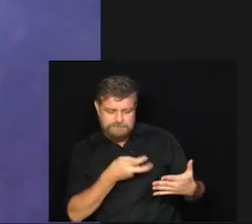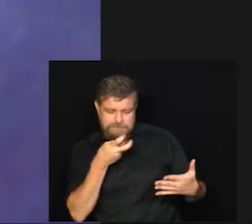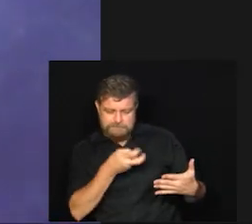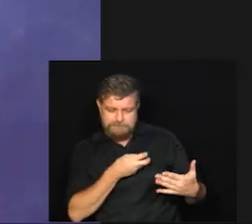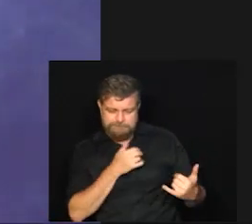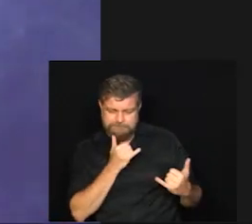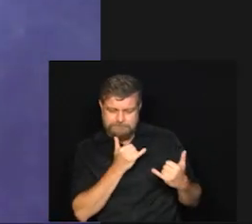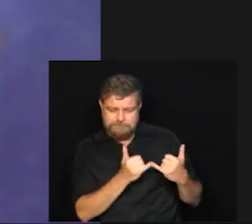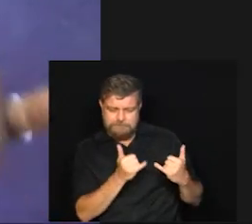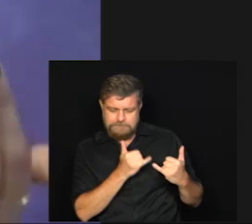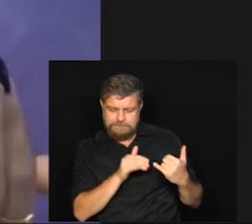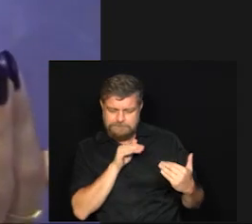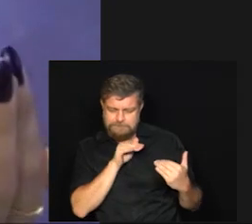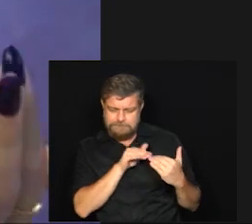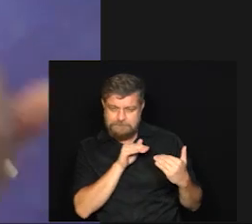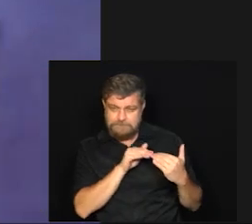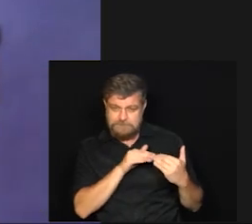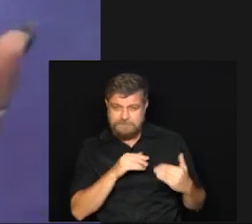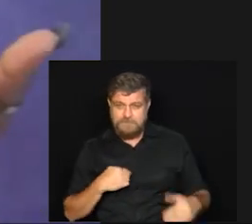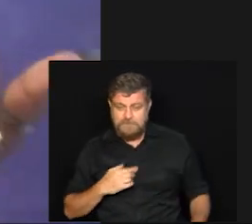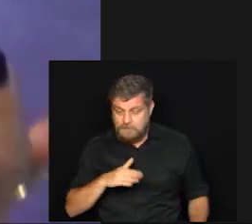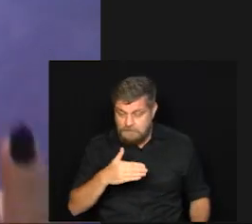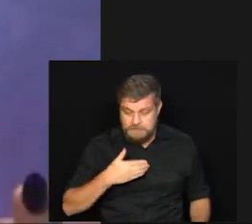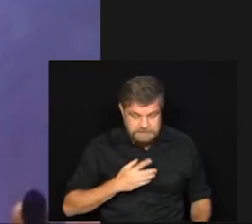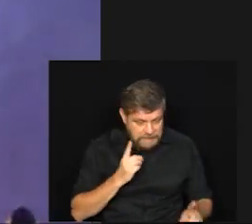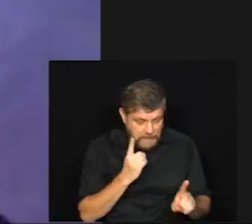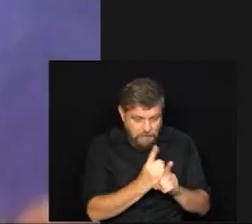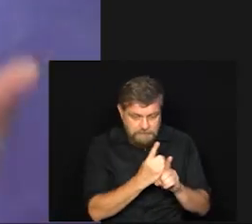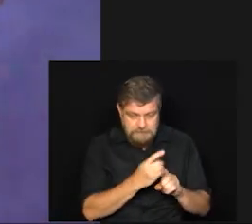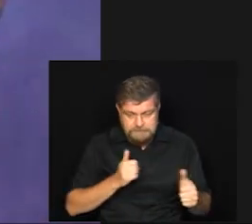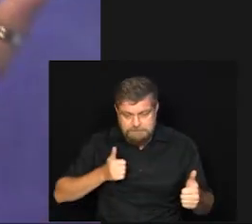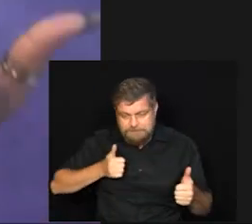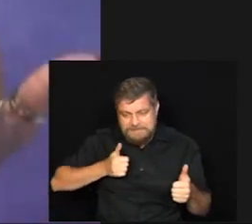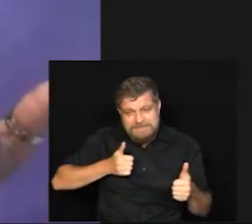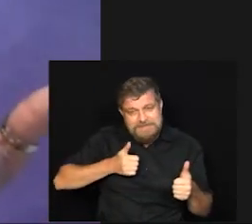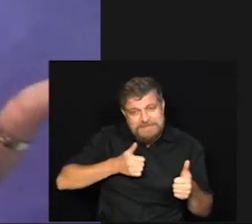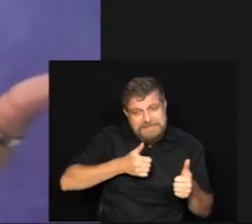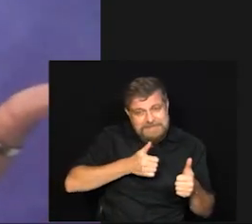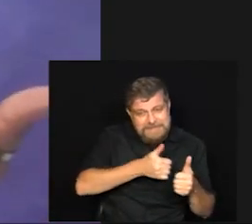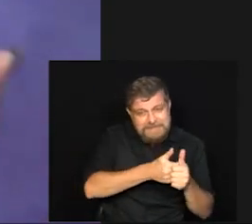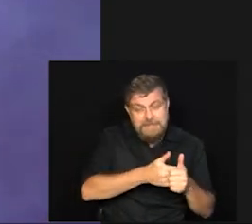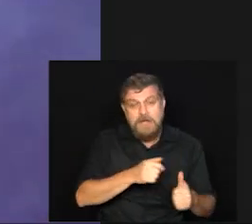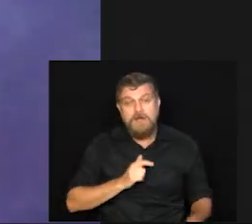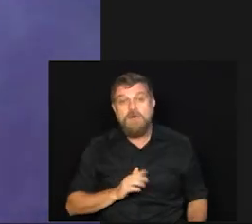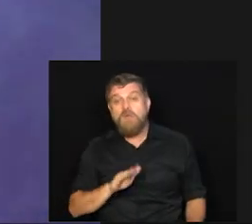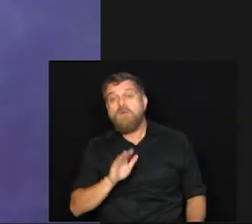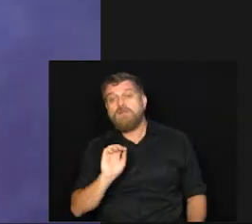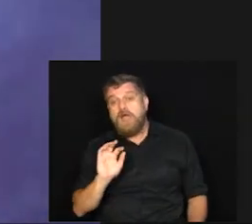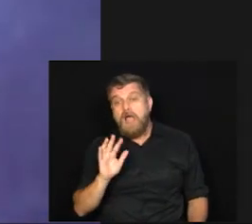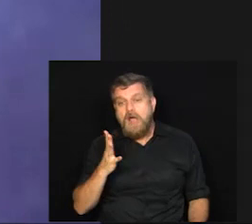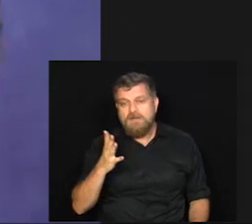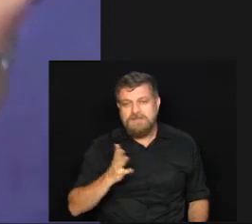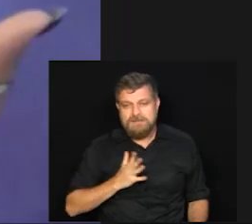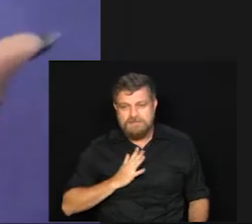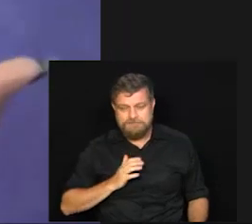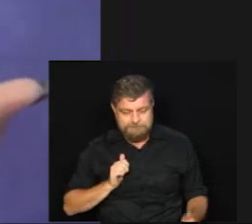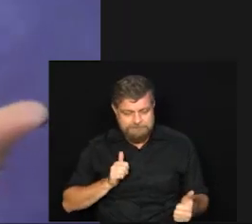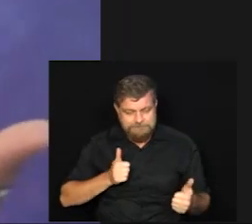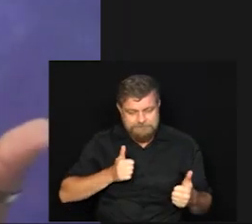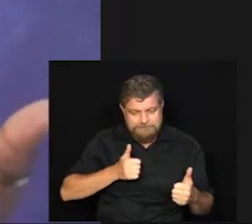né? Quando a gente encontra algo semelhante, a gente se aproxima. E quando a gente se aproxima, esse ato de